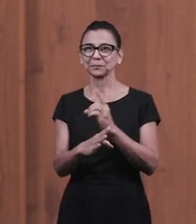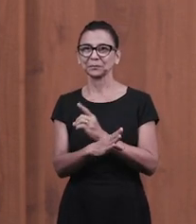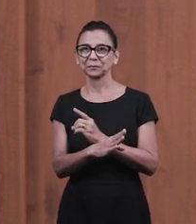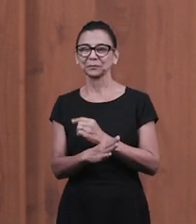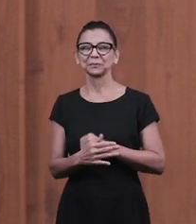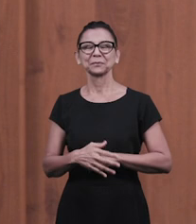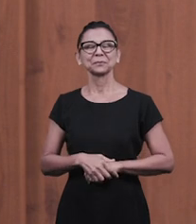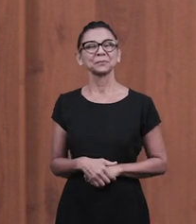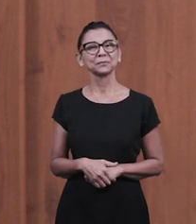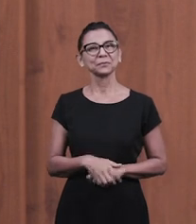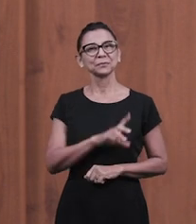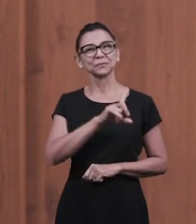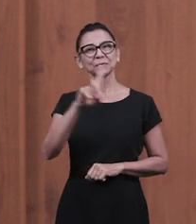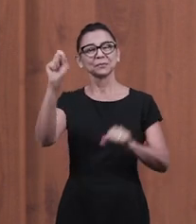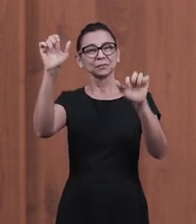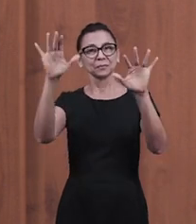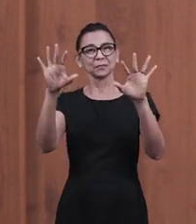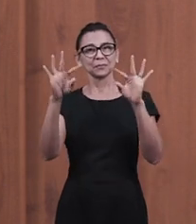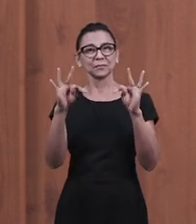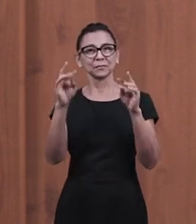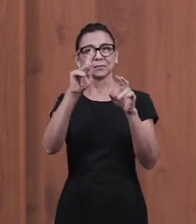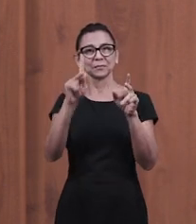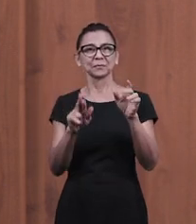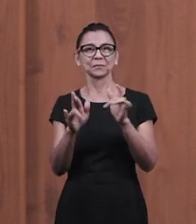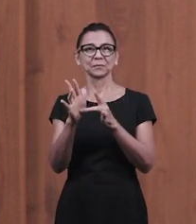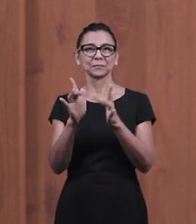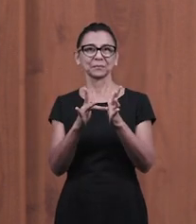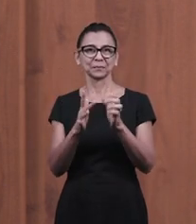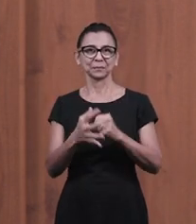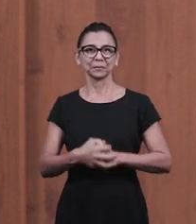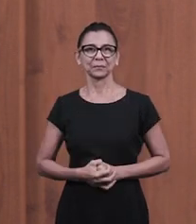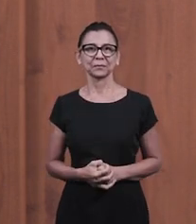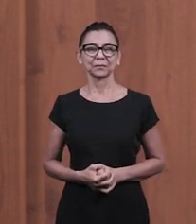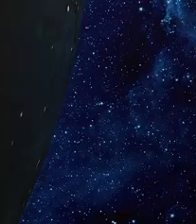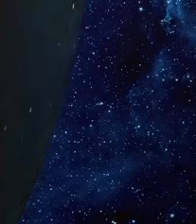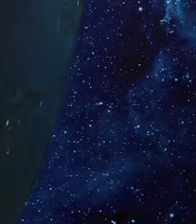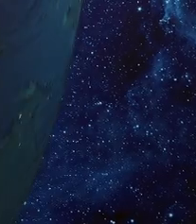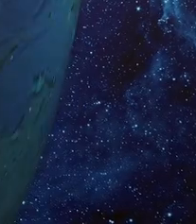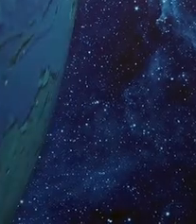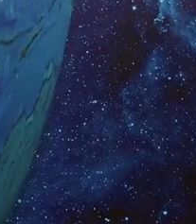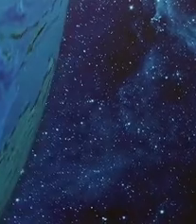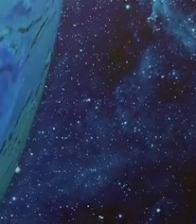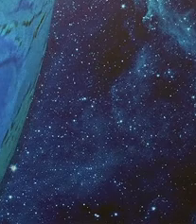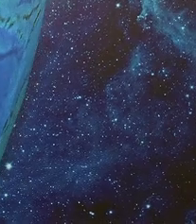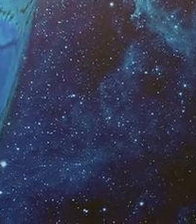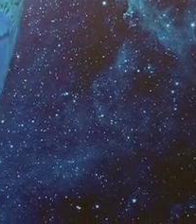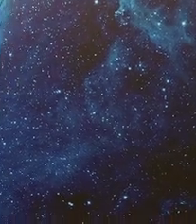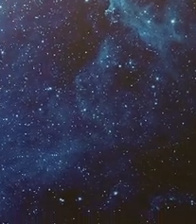Escola Bíblica Dominical daqui a pouco. Que Deus abençoe. A paz do Senhor Jesus.